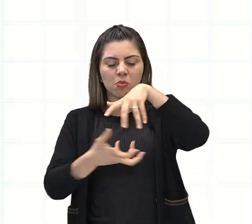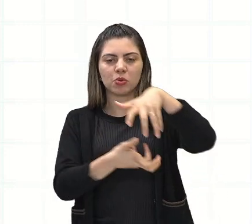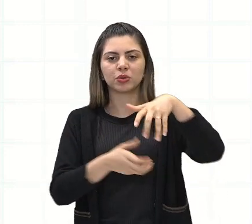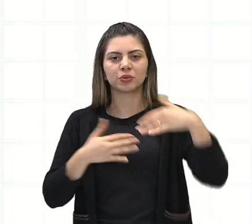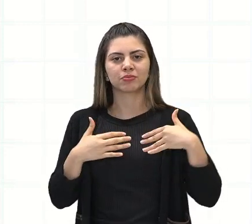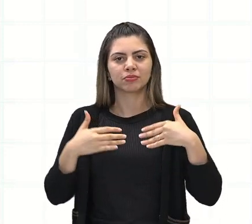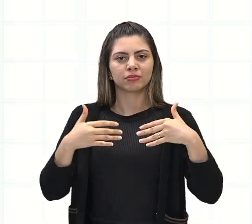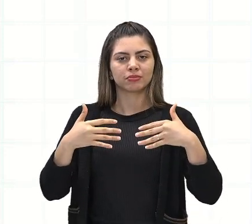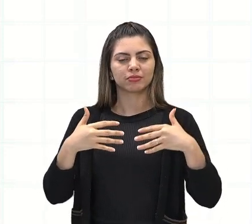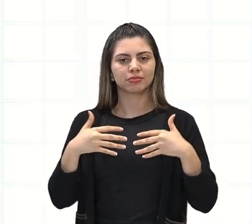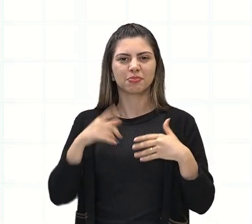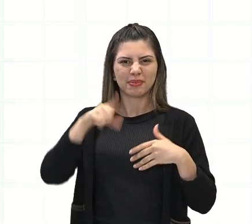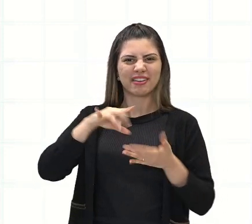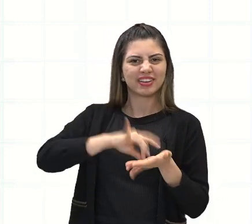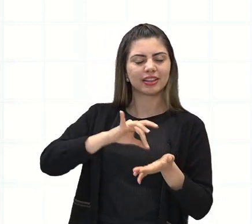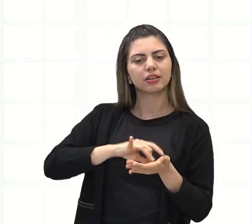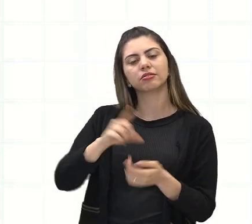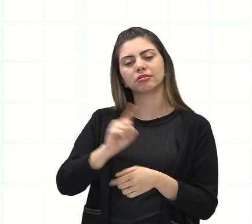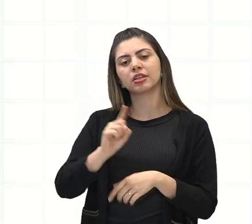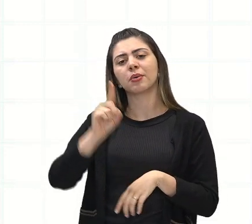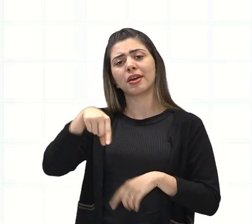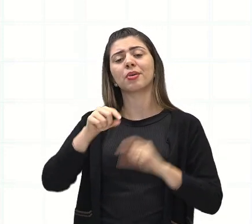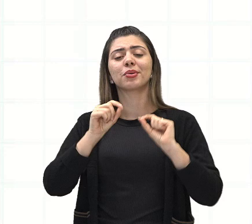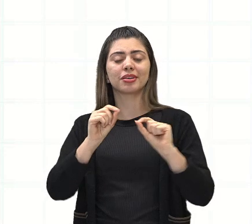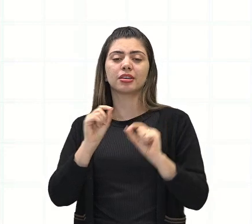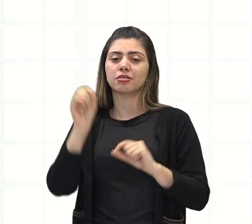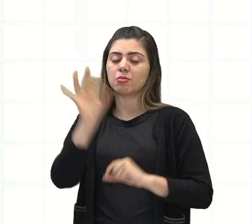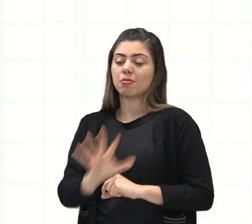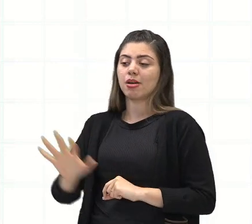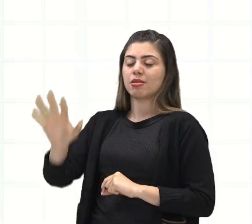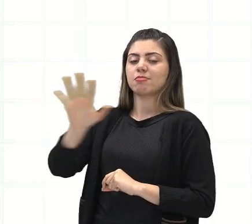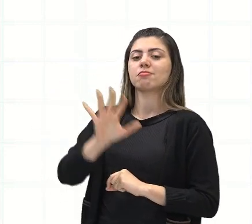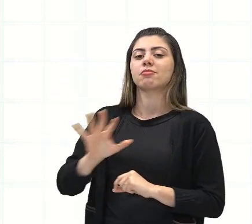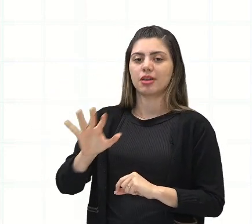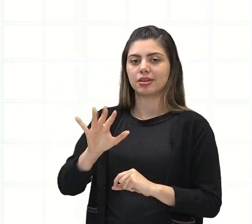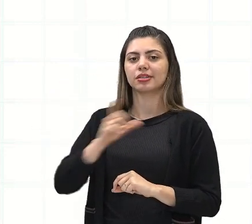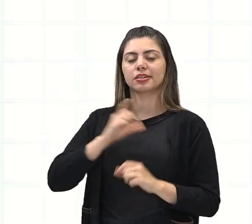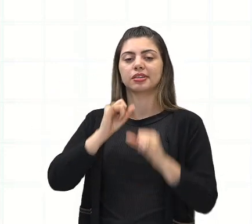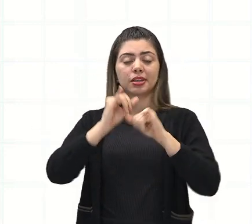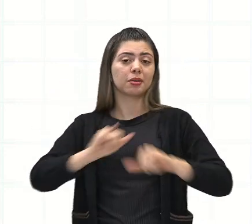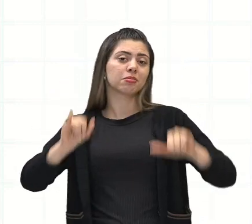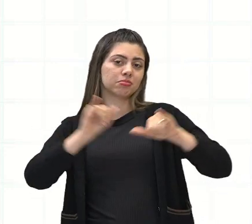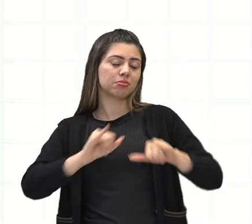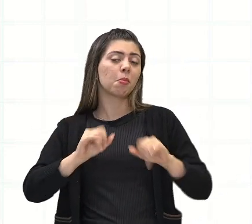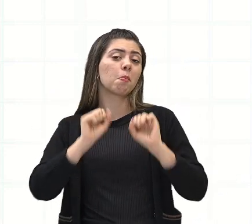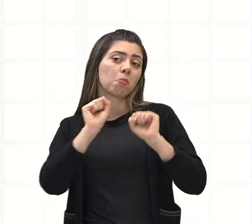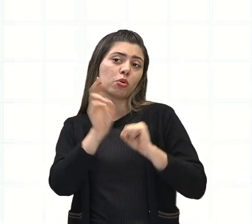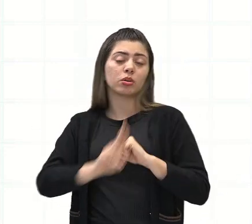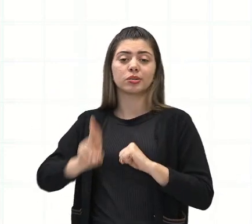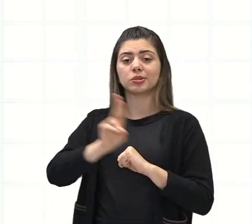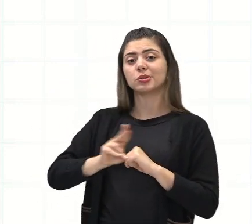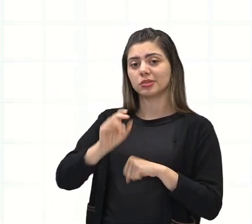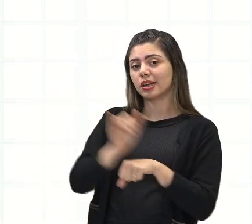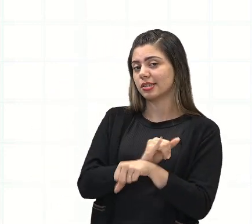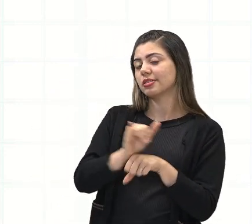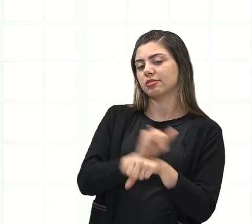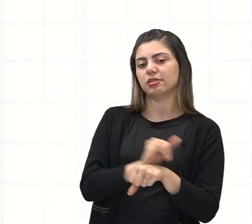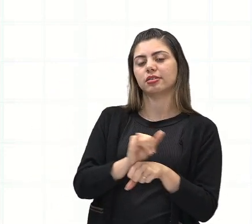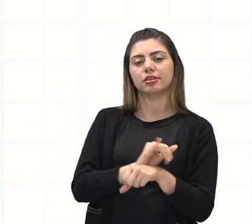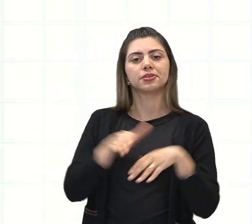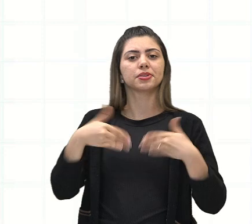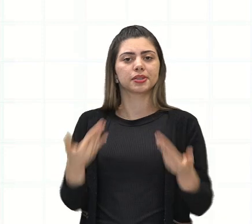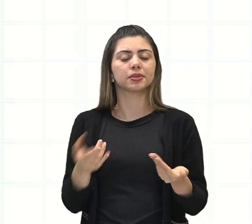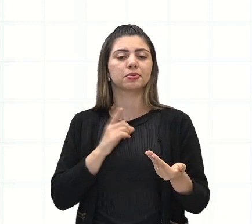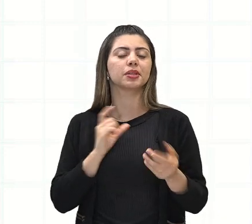precisando dizer aqui, eu só estou usando uma imagem, e a publicidade pode usar desse artifício, fazendo